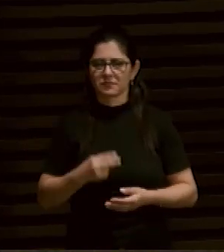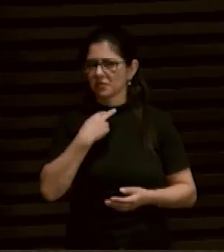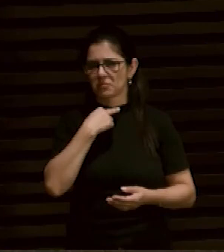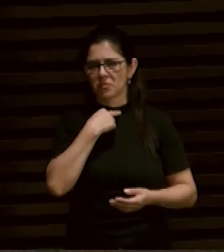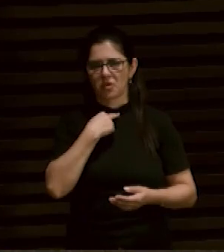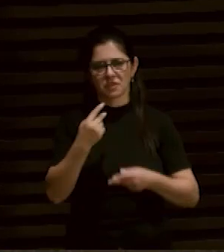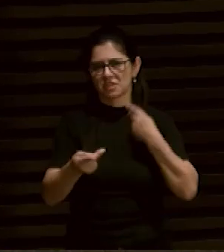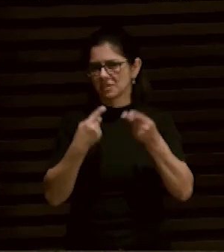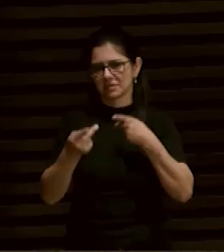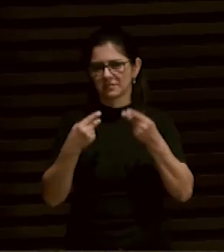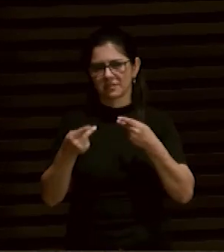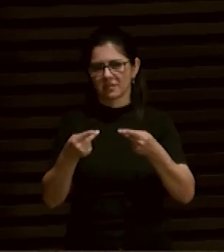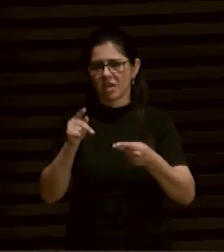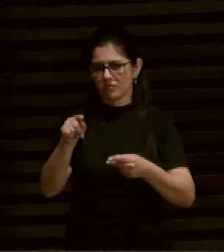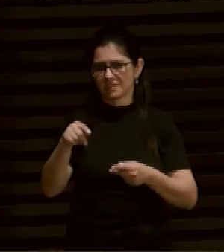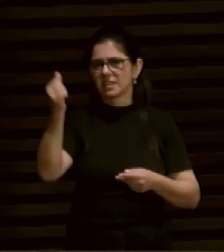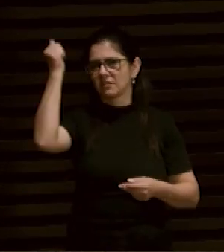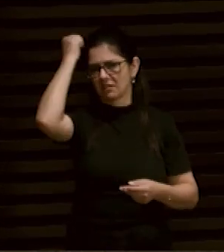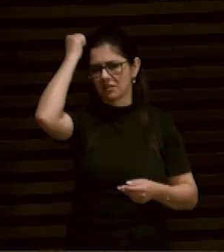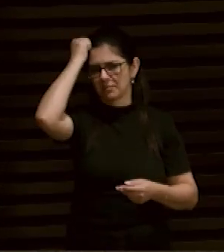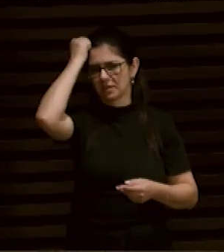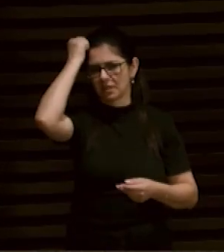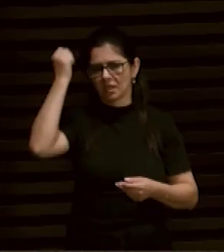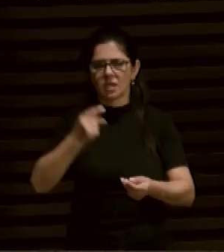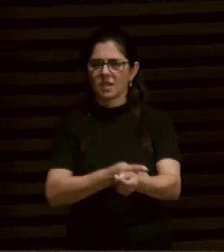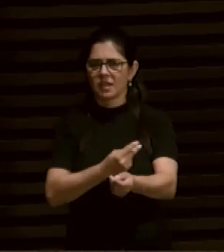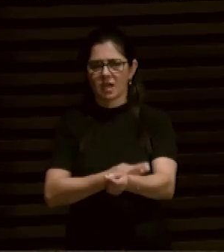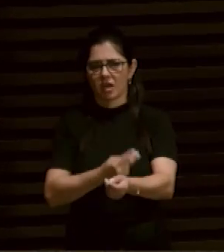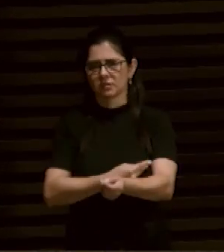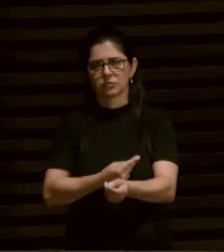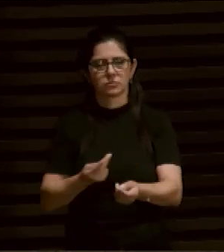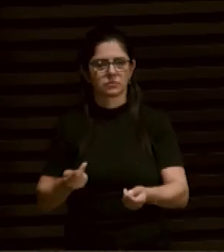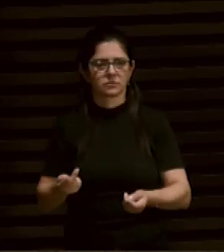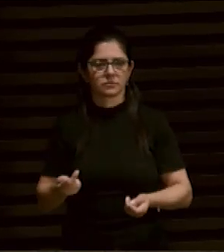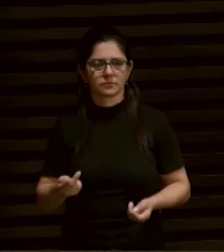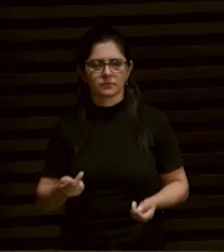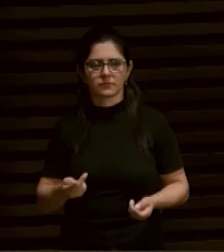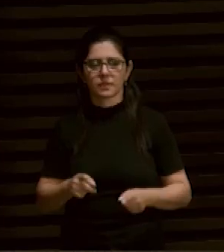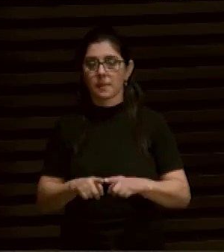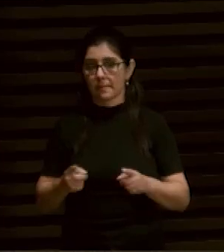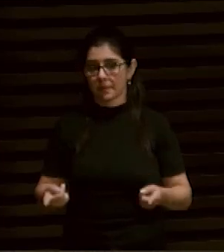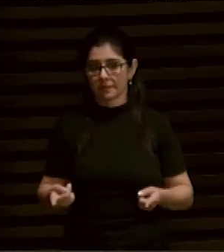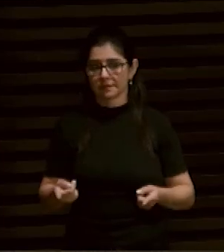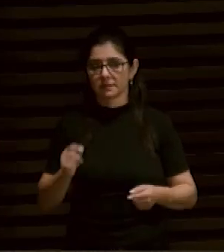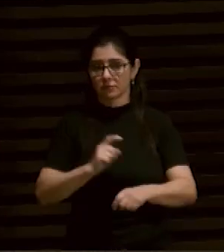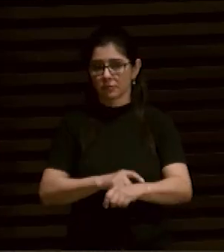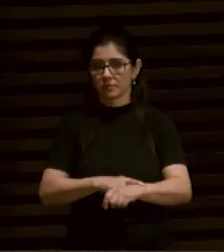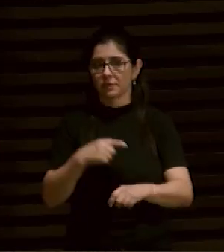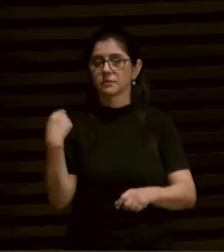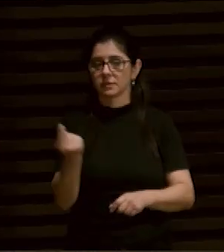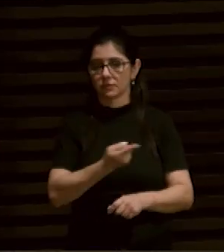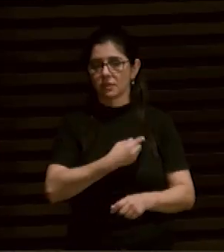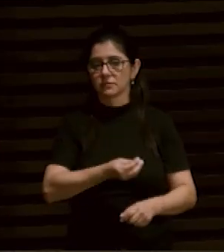faz. Tudo é relativo. É você que decide o que você faz em sua vida. E apesar dessa época em que nós vivemos nesse tempo, meus irmãos,